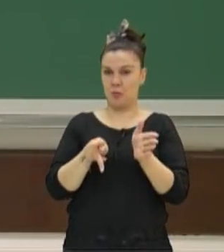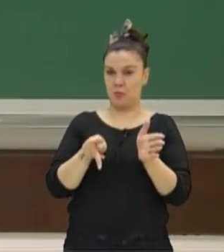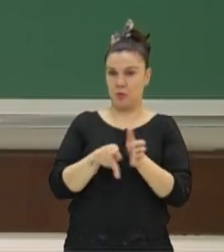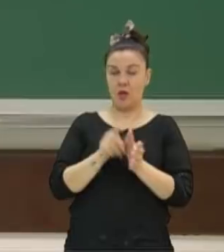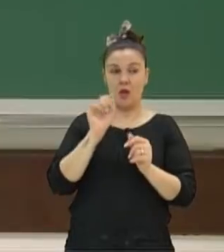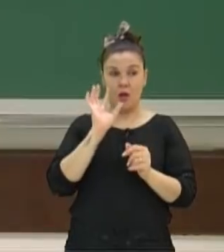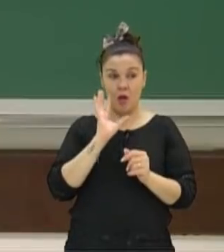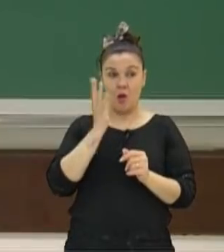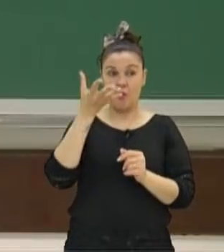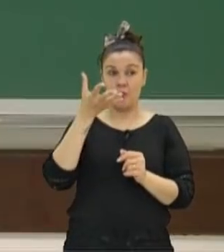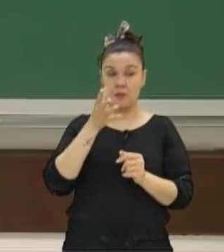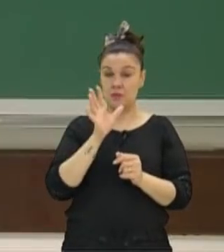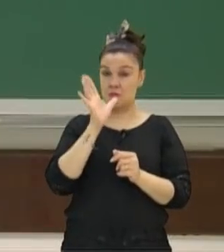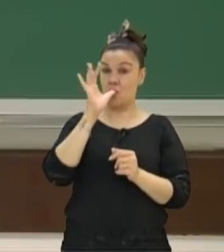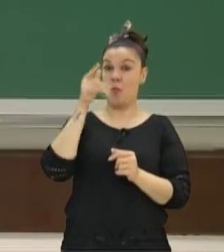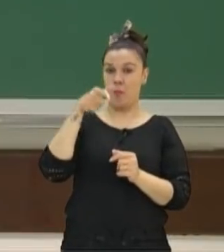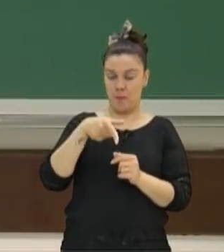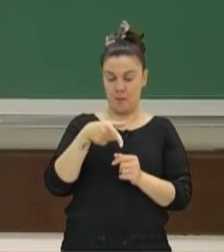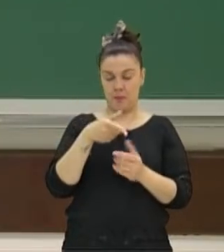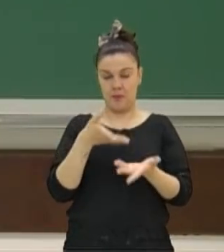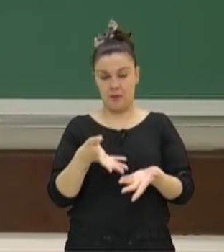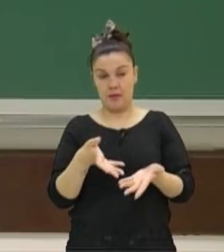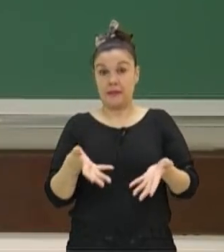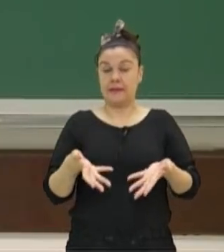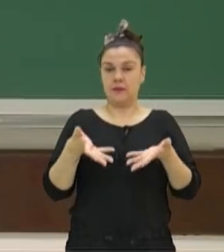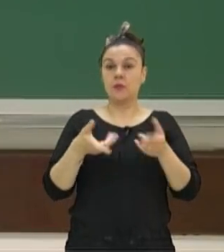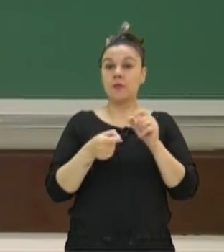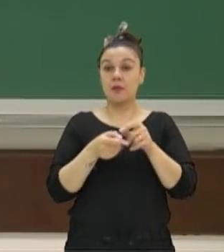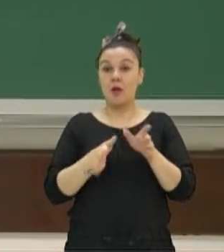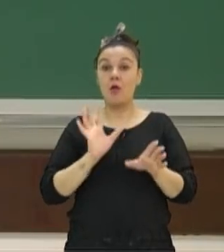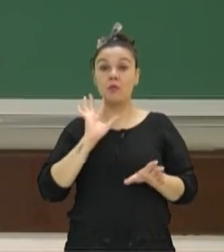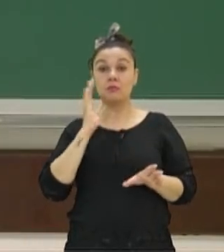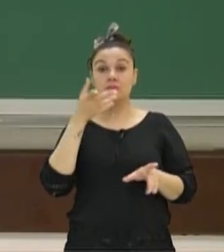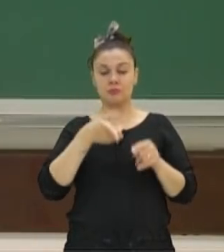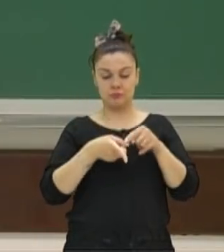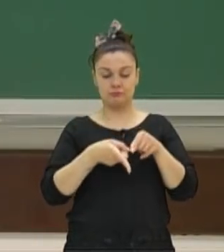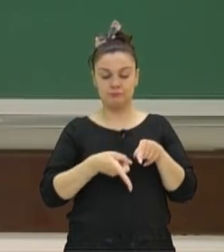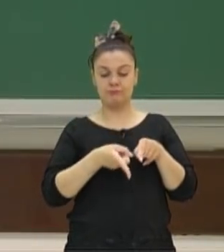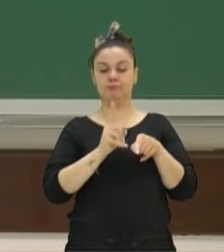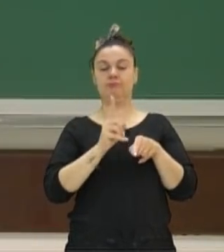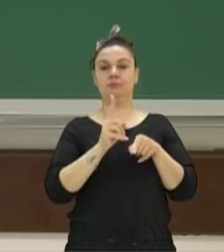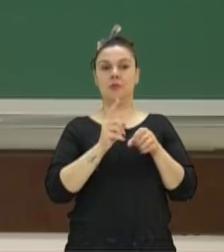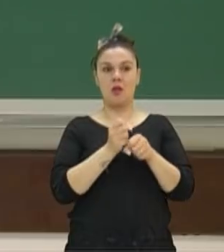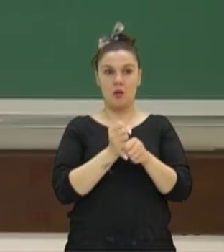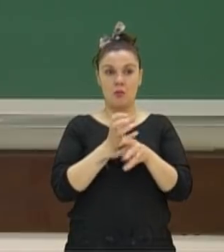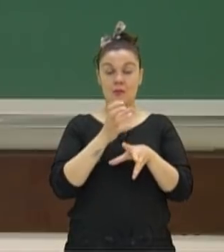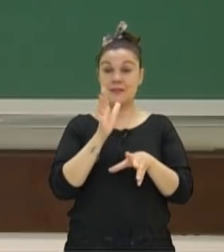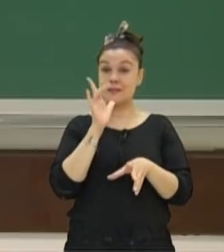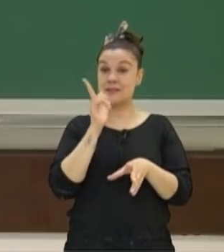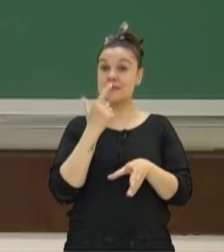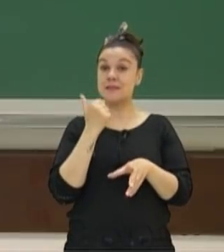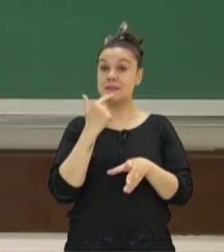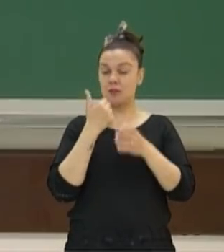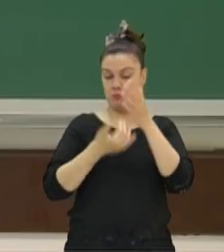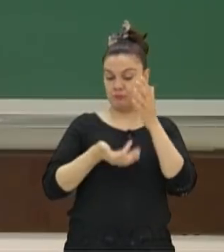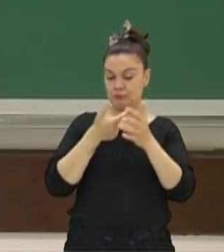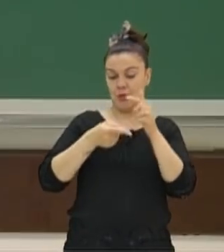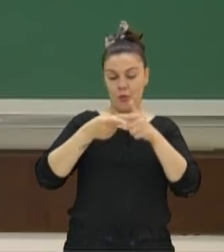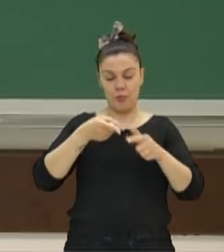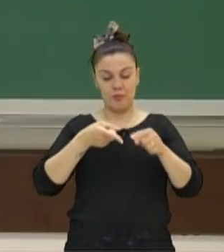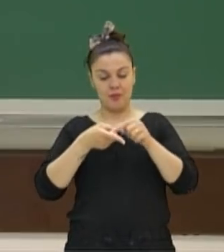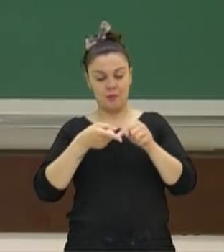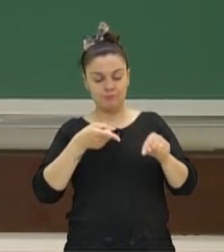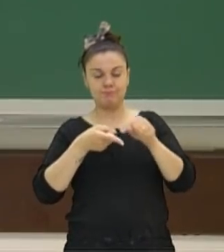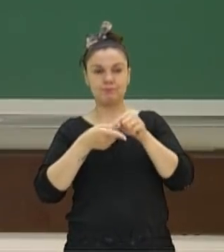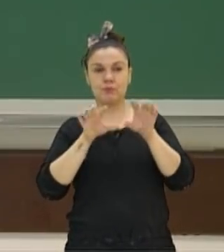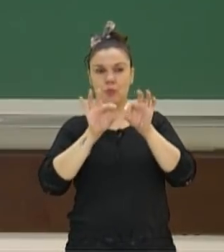com que aconteça essa excitação, o pênis, então, ele se enche de sangue, tá? Então, dentro do